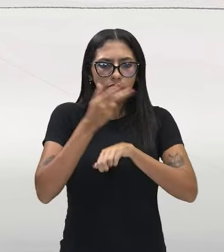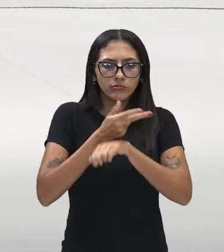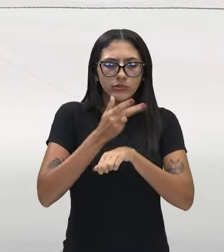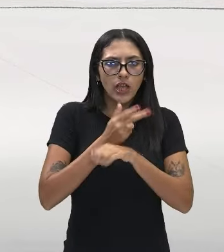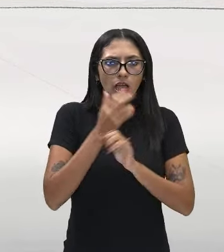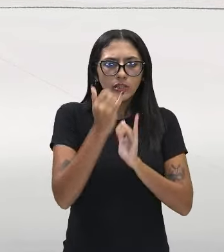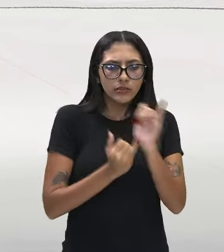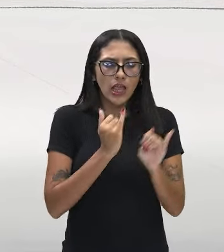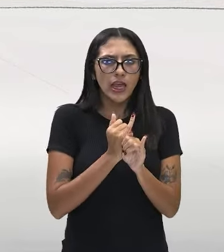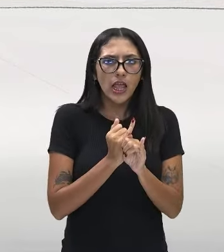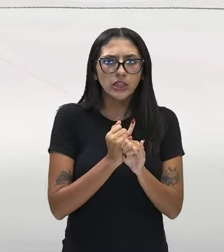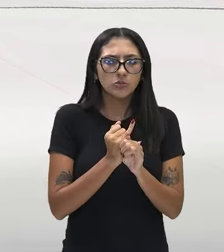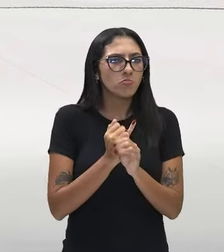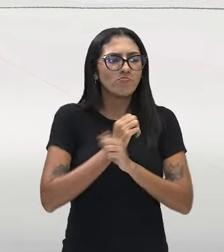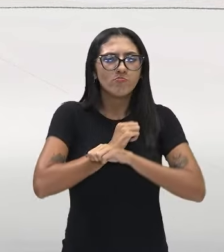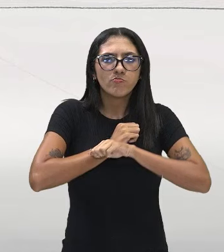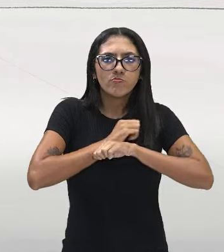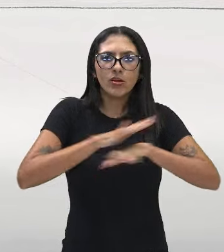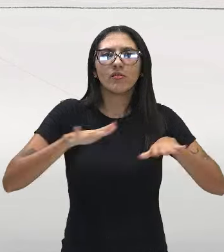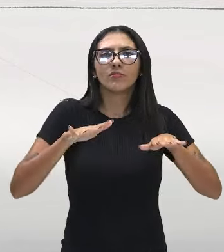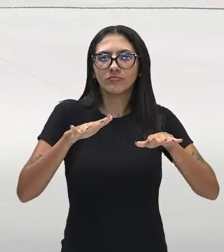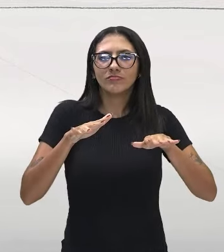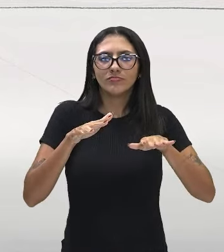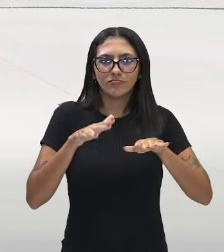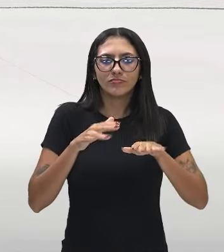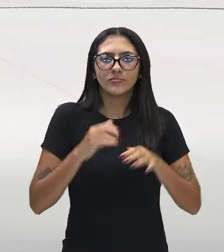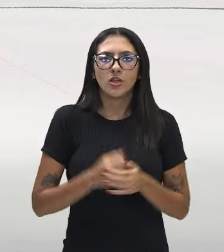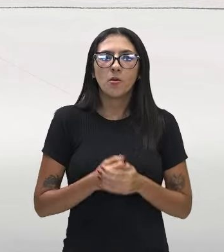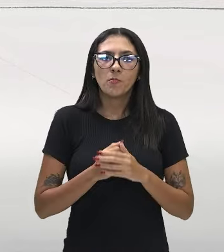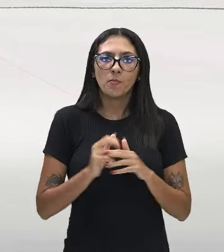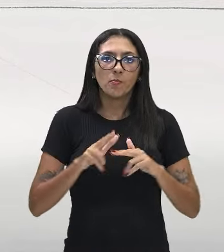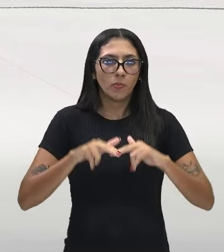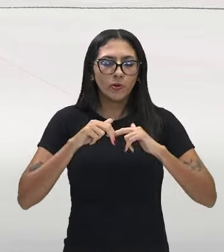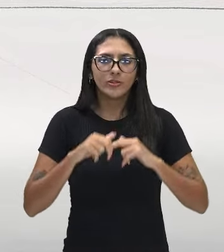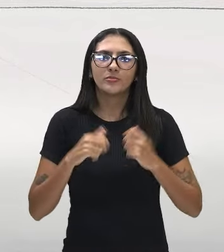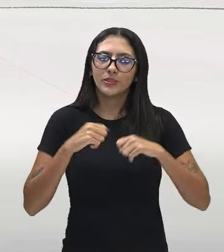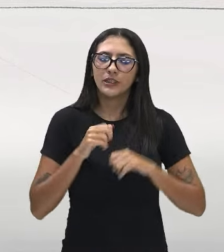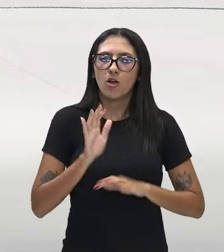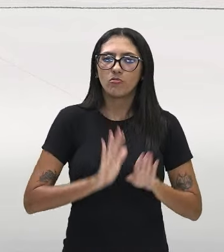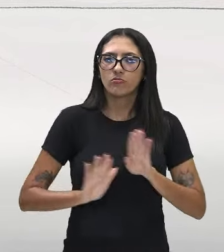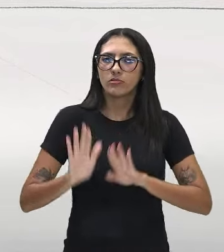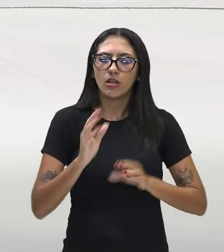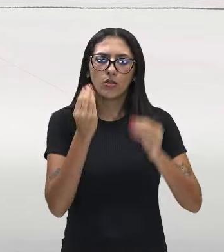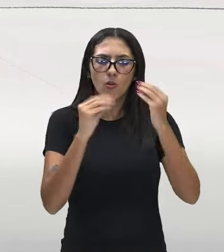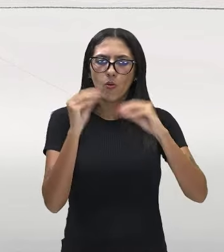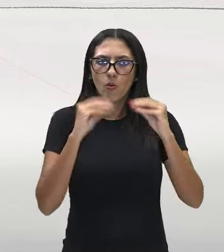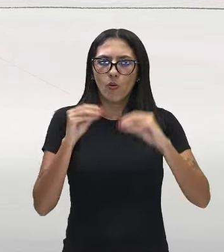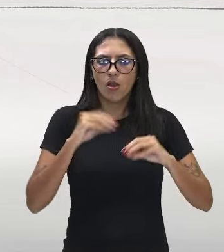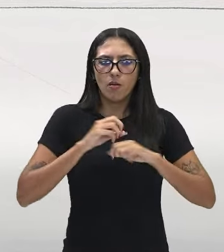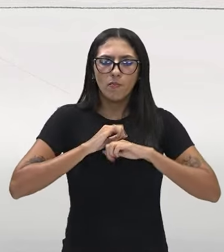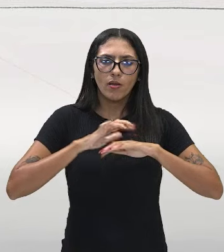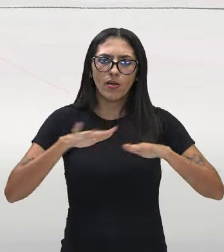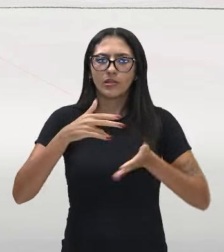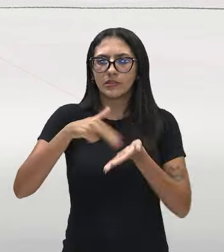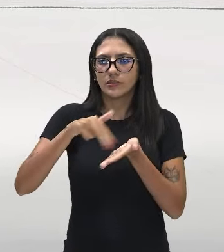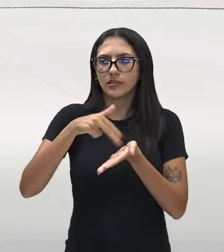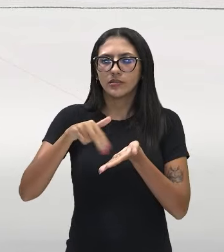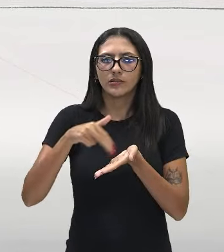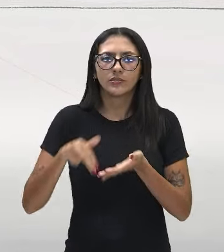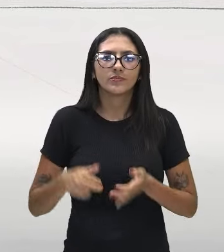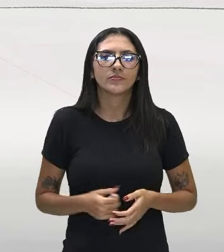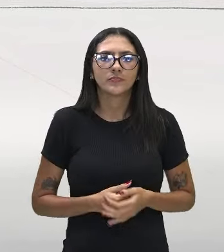seu. Caiu na rede social, já foi, esquece, né? Por isso que a gente tem que ter muito contato com aquilo que a gente compartilha, né, na internet. E não é só dança também não, né, professor?